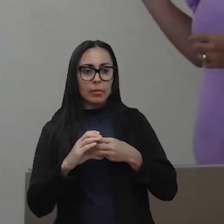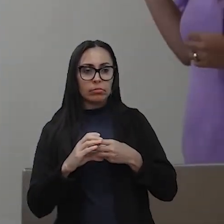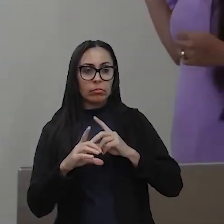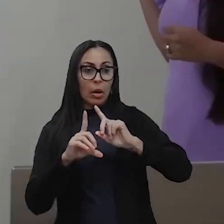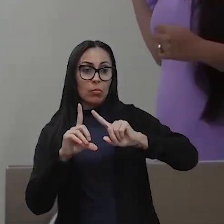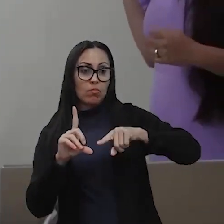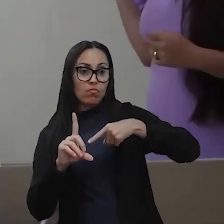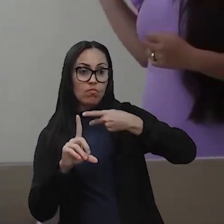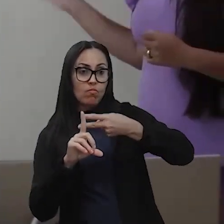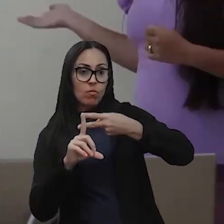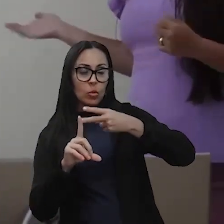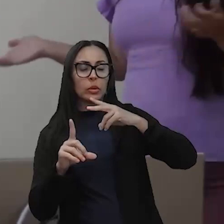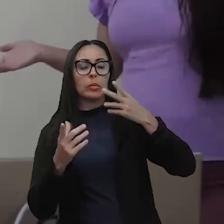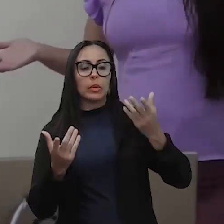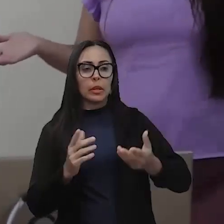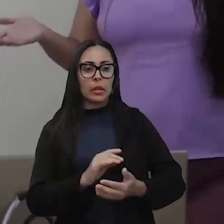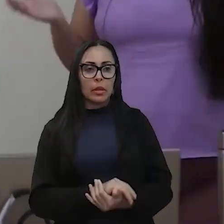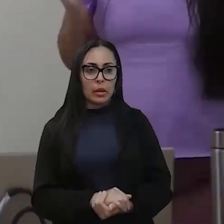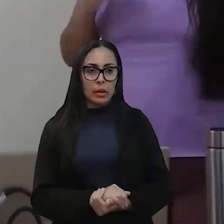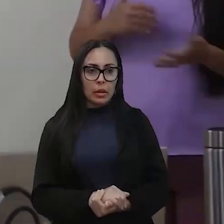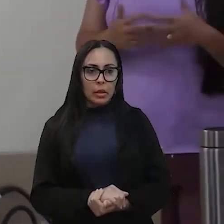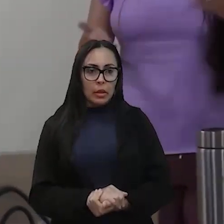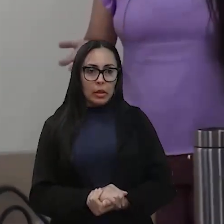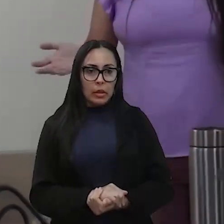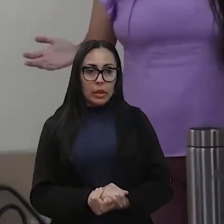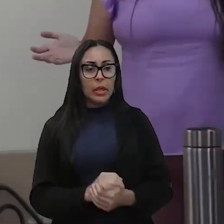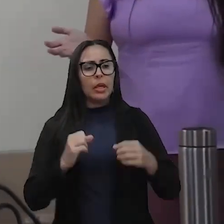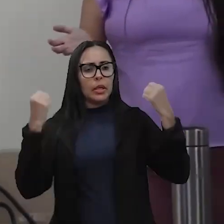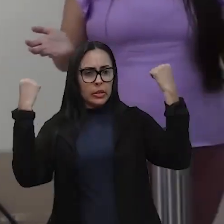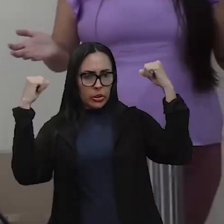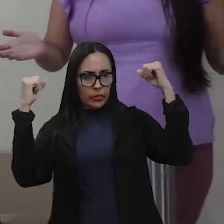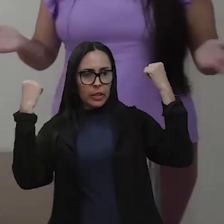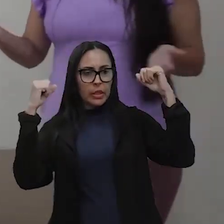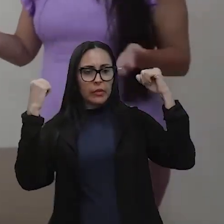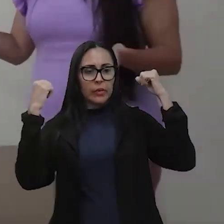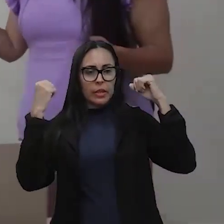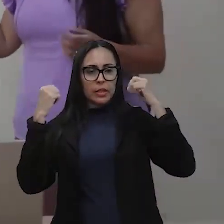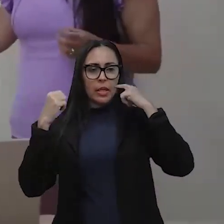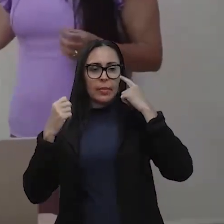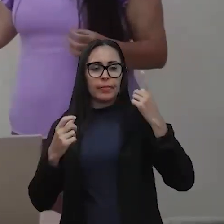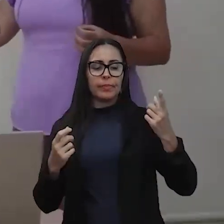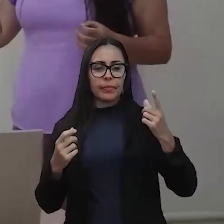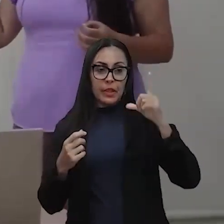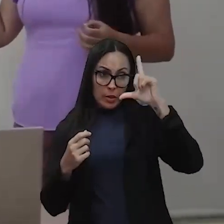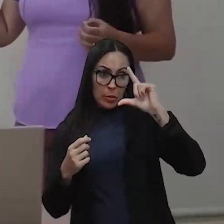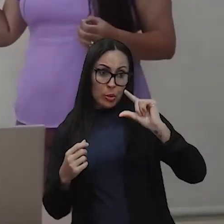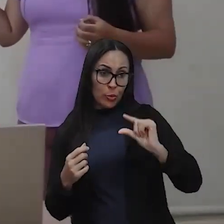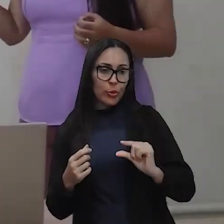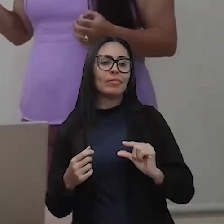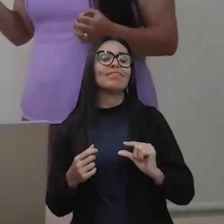reduz. Atividade física fácil, né? Reduz ou aumenta? É bom pra tudo, reduz.